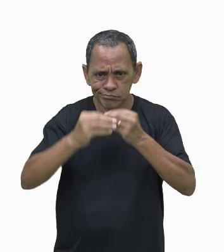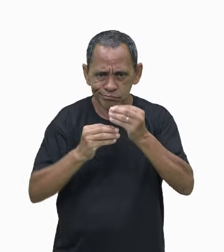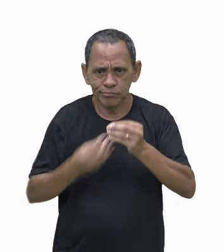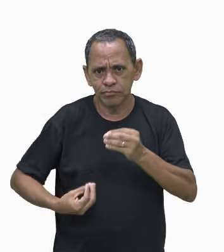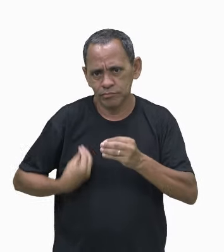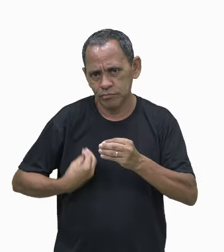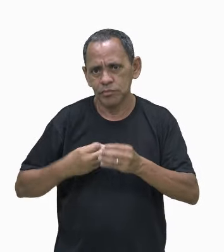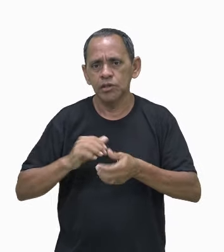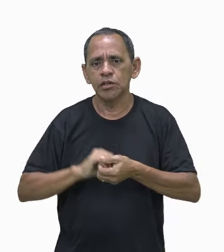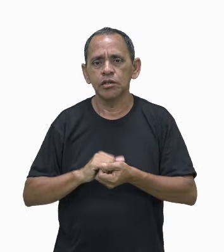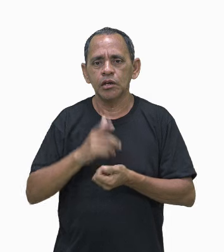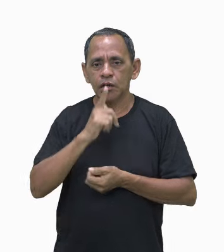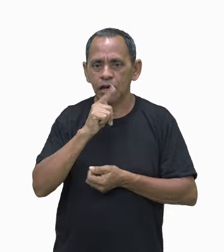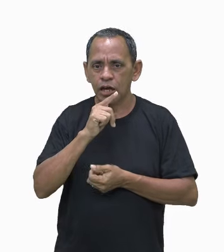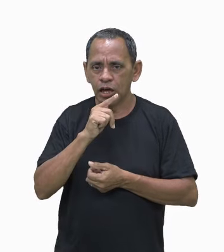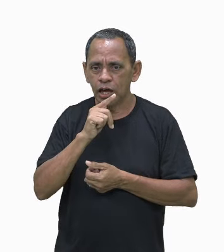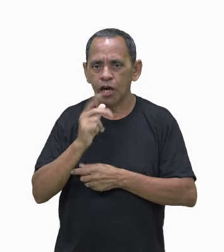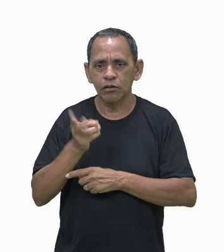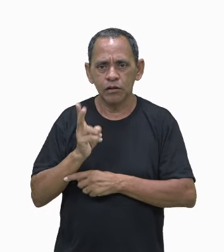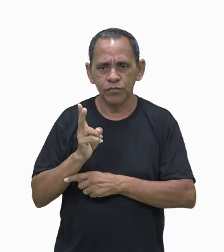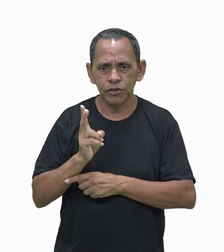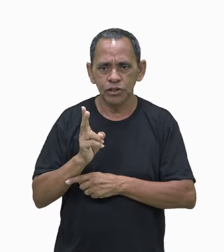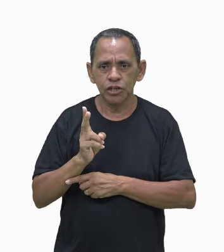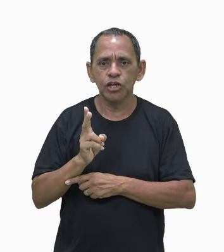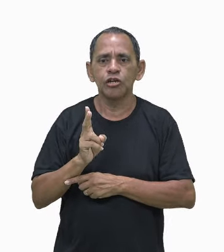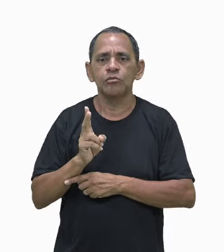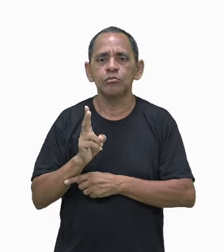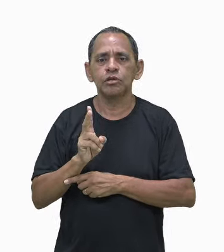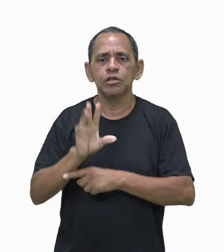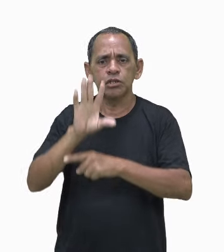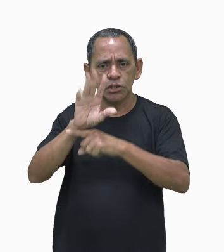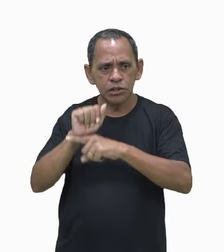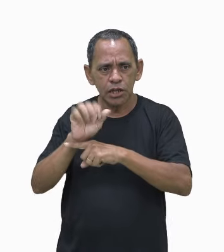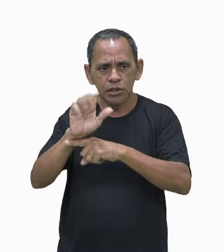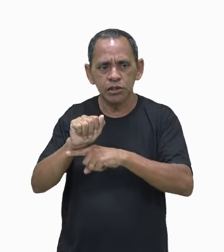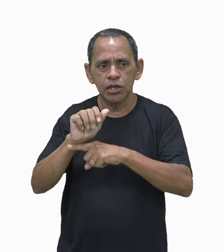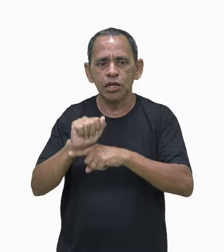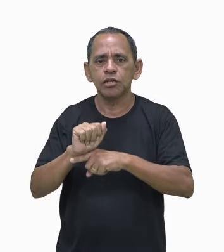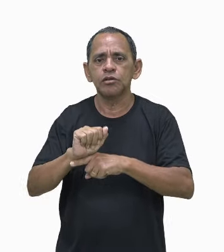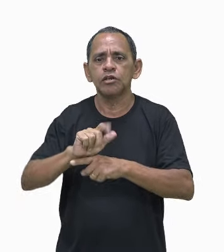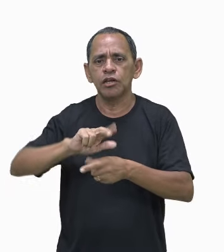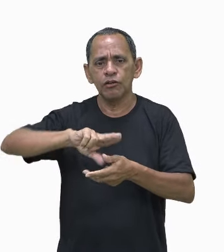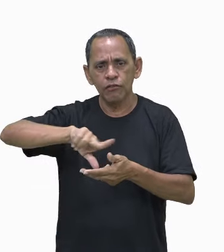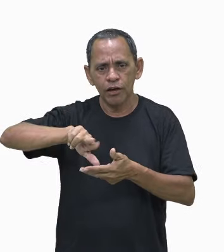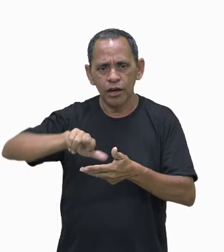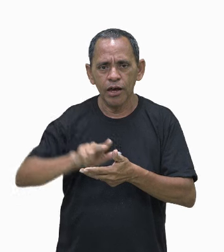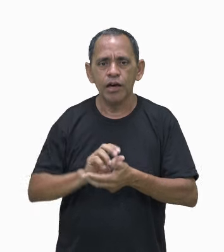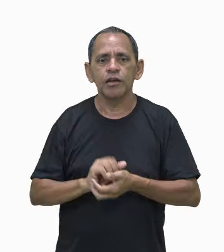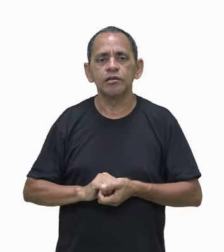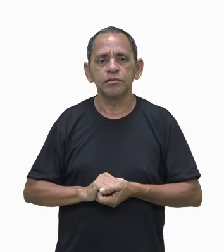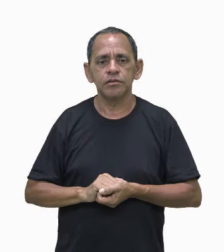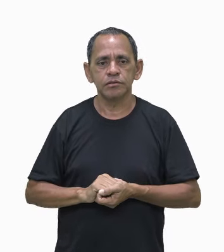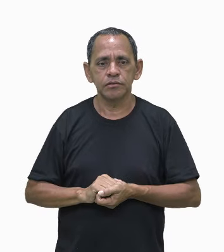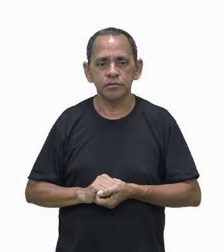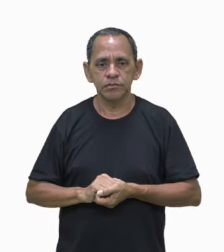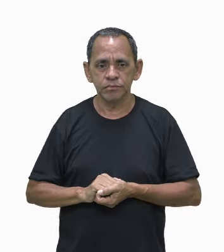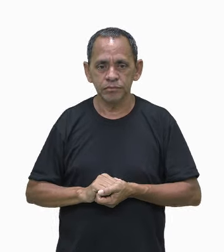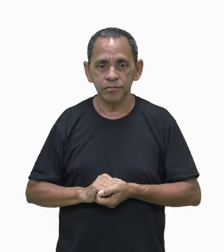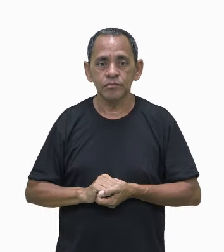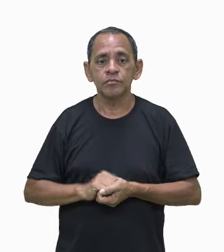vida, água, vitaminas, sais minerais e ácidos nucleicos. E no